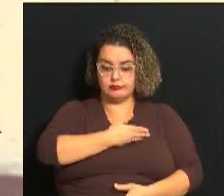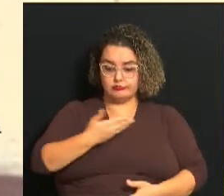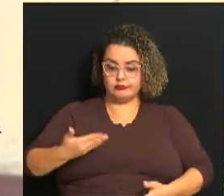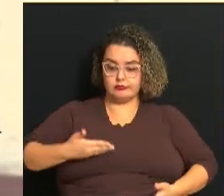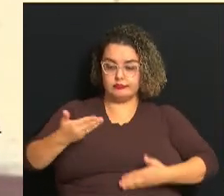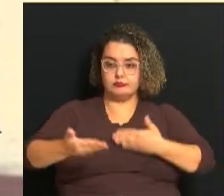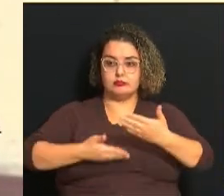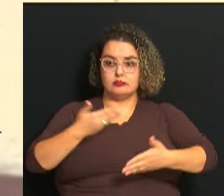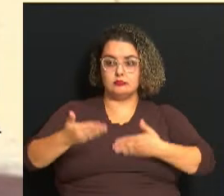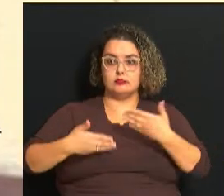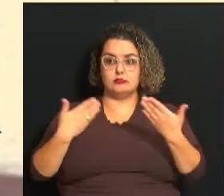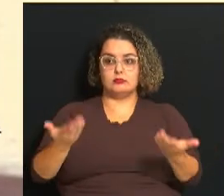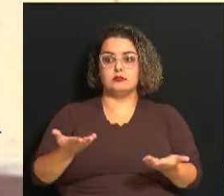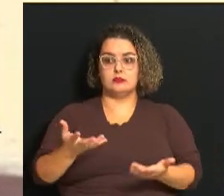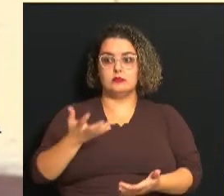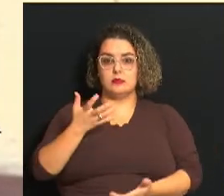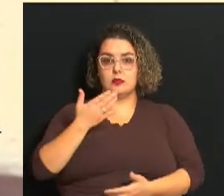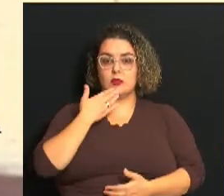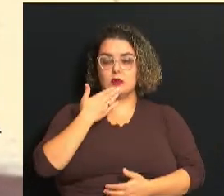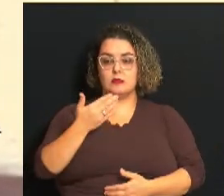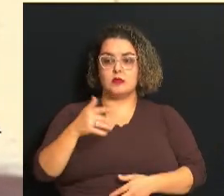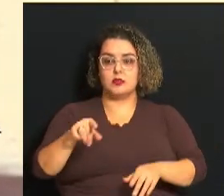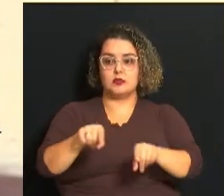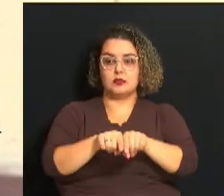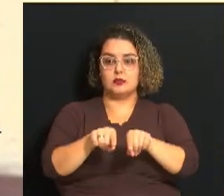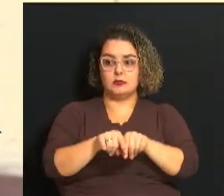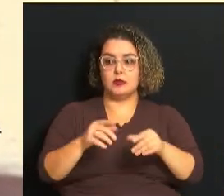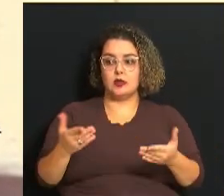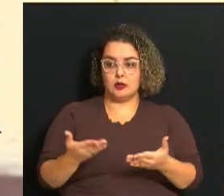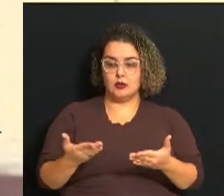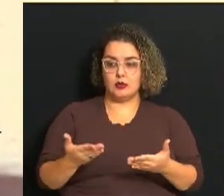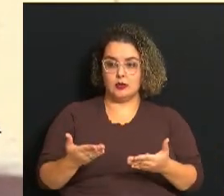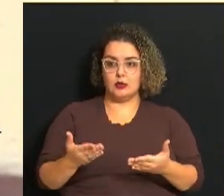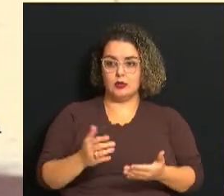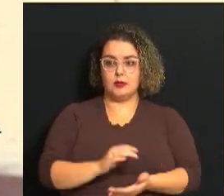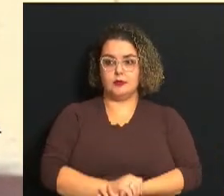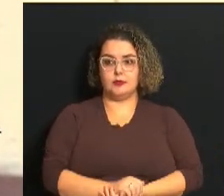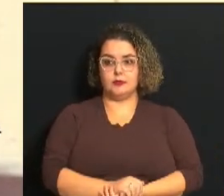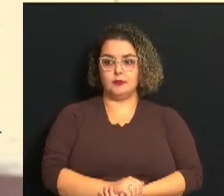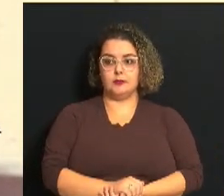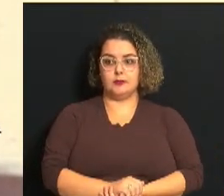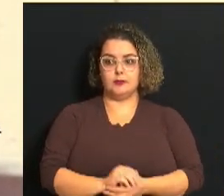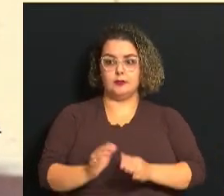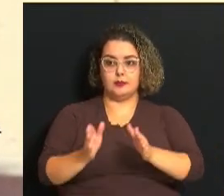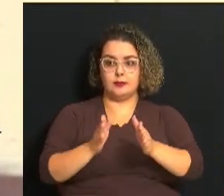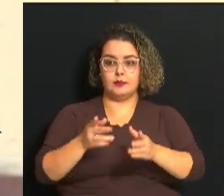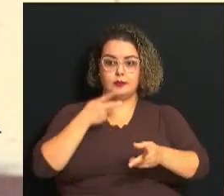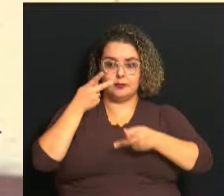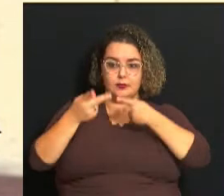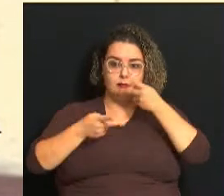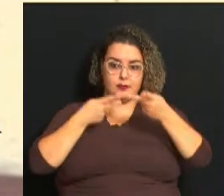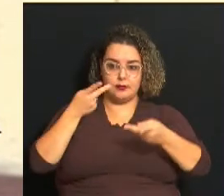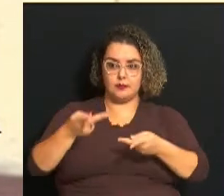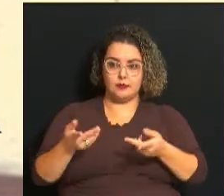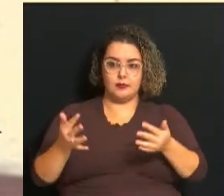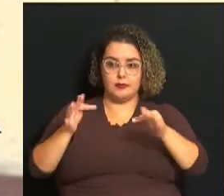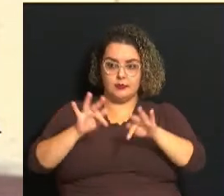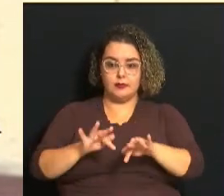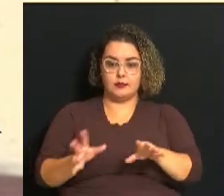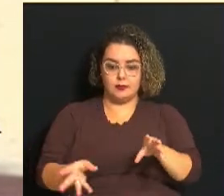E aí o que eu queria pedir também agora para gente Vou dar mais um tempo para vocês fazerem as considerações